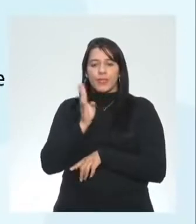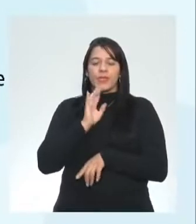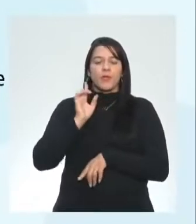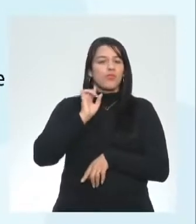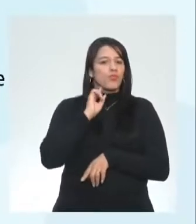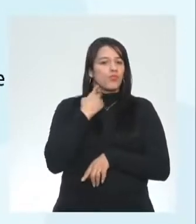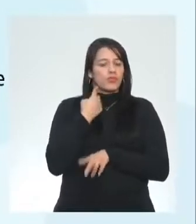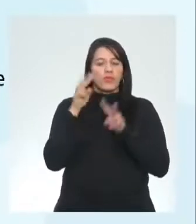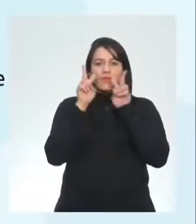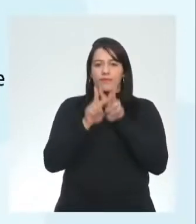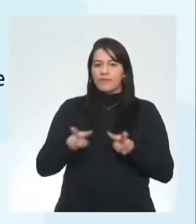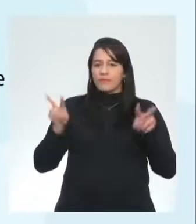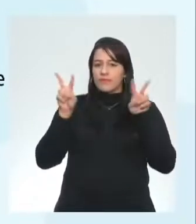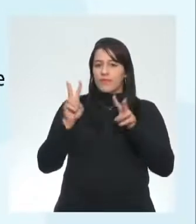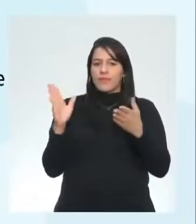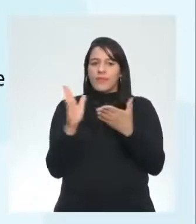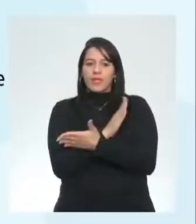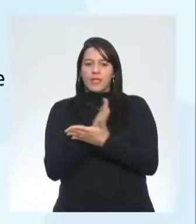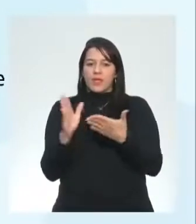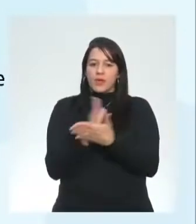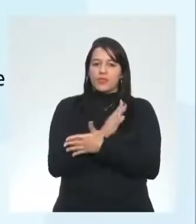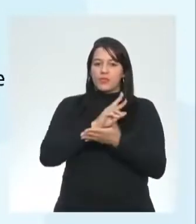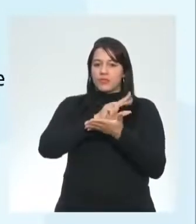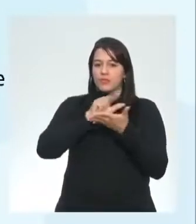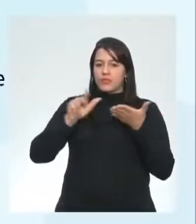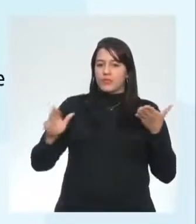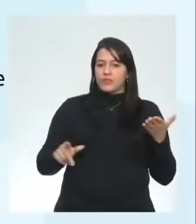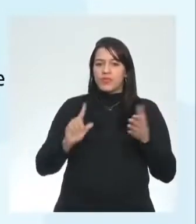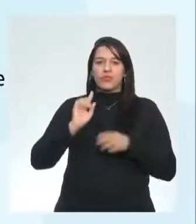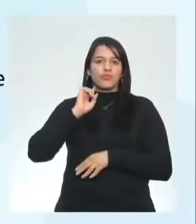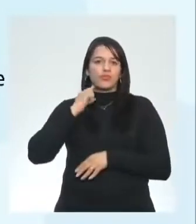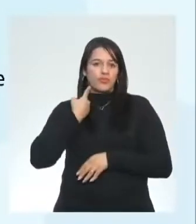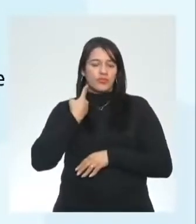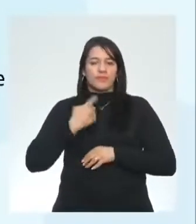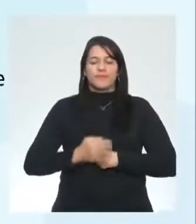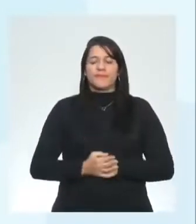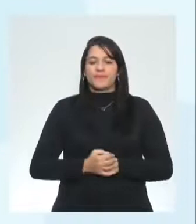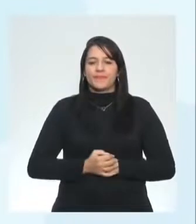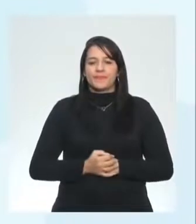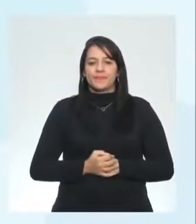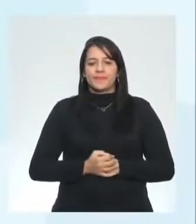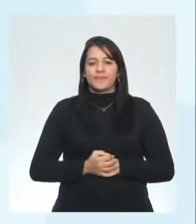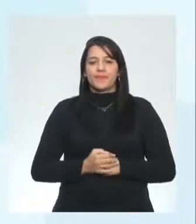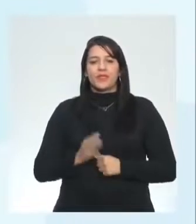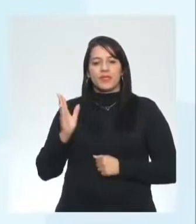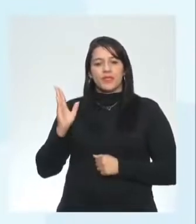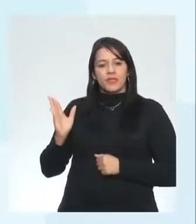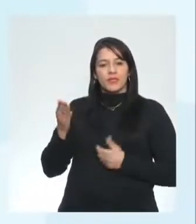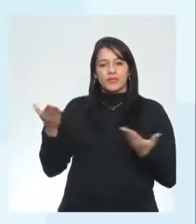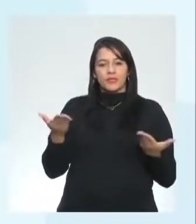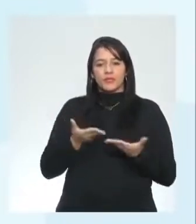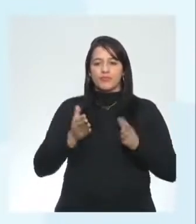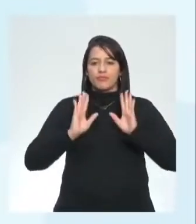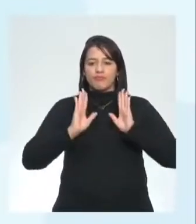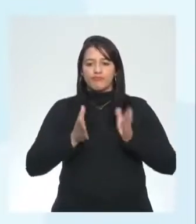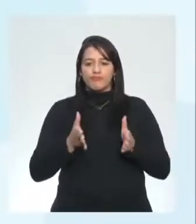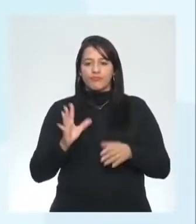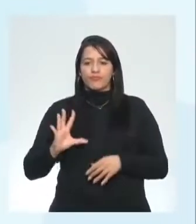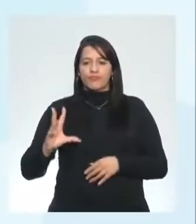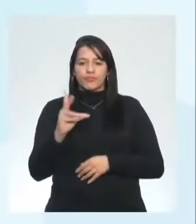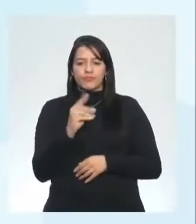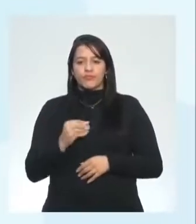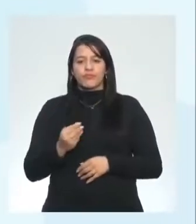visual e algumas formas de mitigação desse tipo de poluição. E aí, gente, né, como já é de praxe, para vocês,